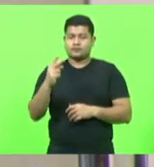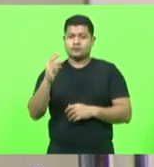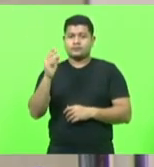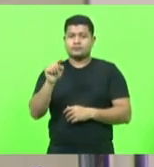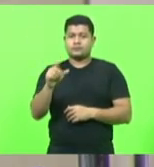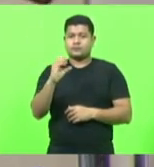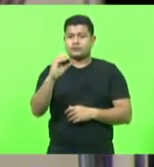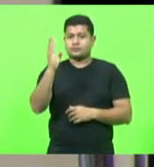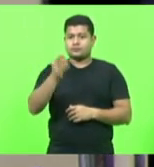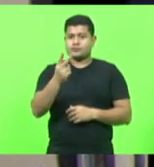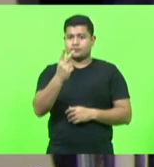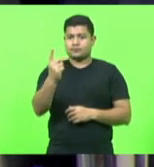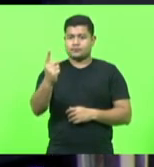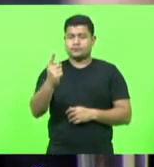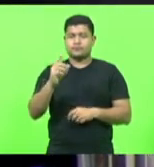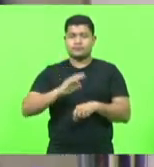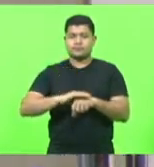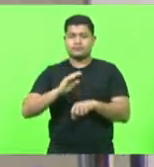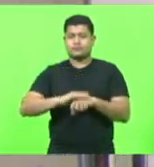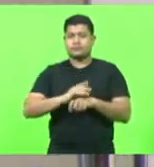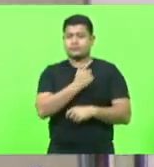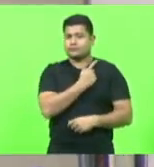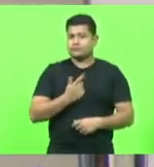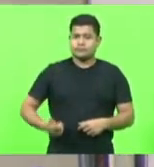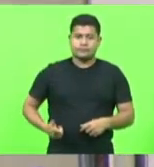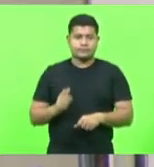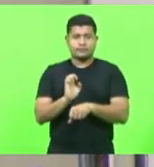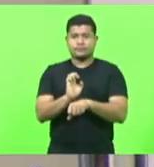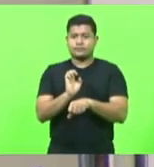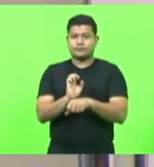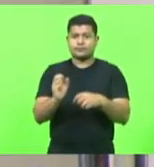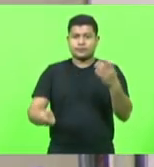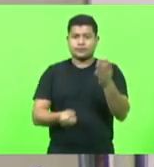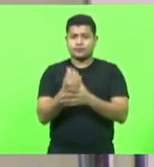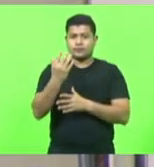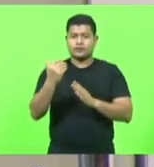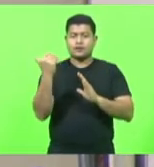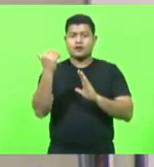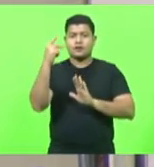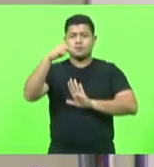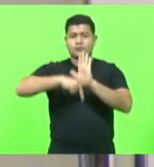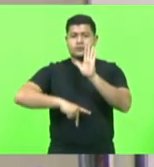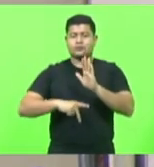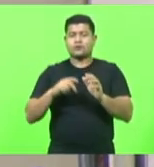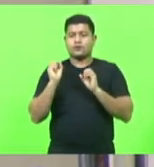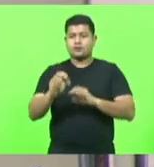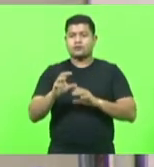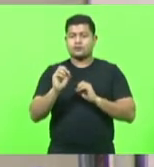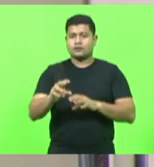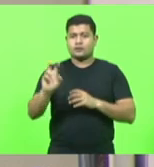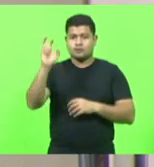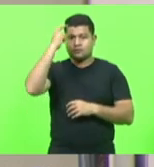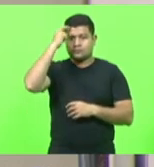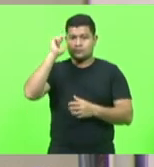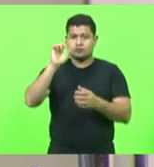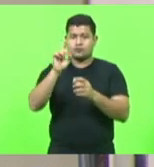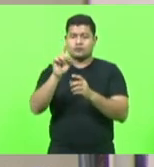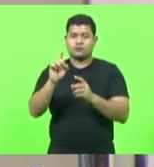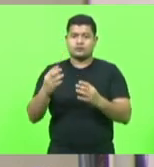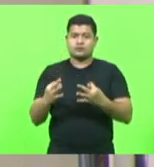182.0/2021. Autor, Governo do Estado, institui o programa Aprendizagem na Cultura Digital e estabelece